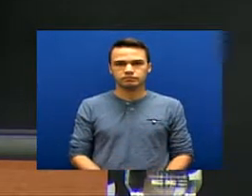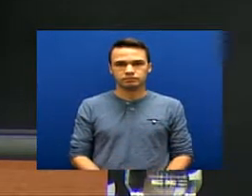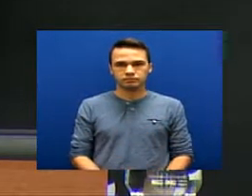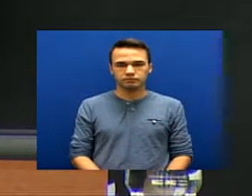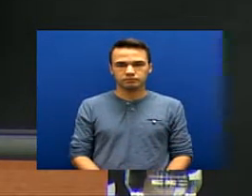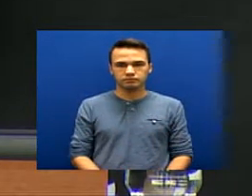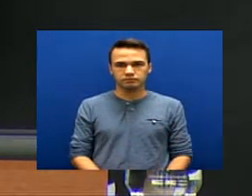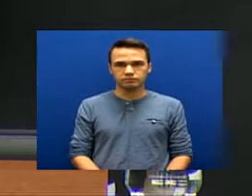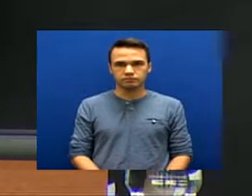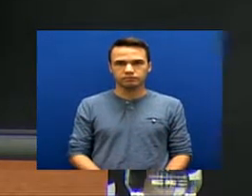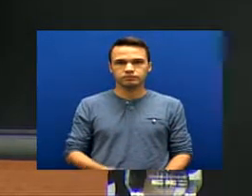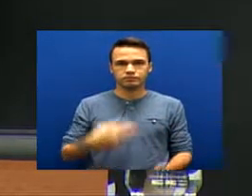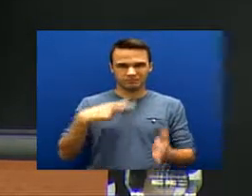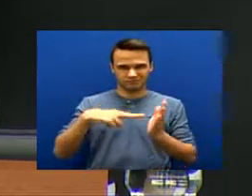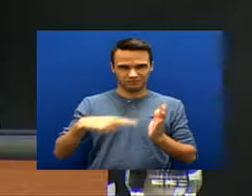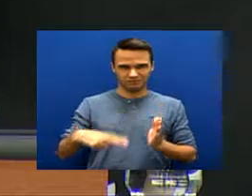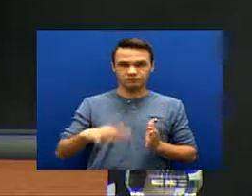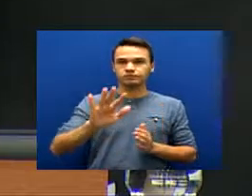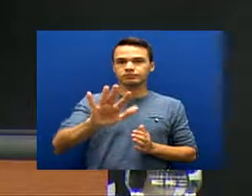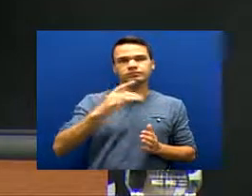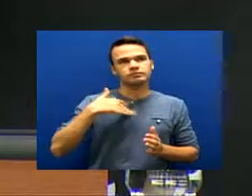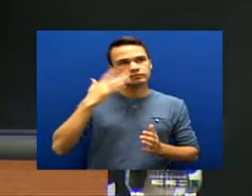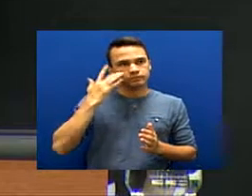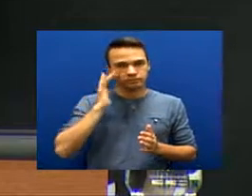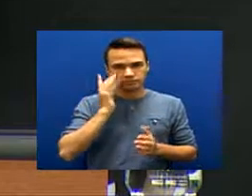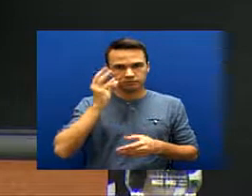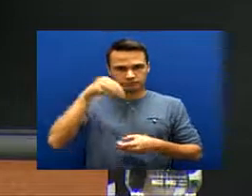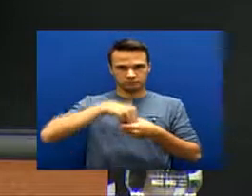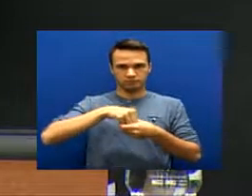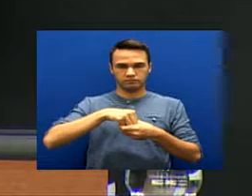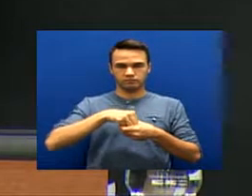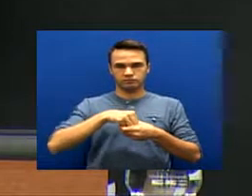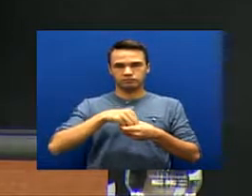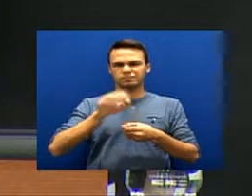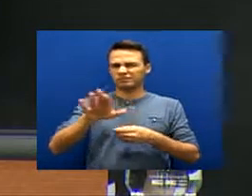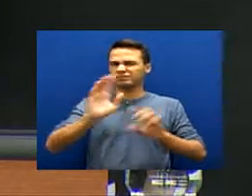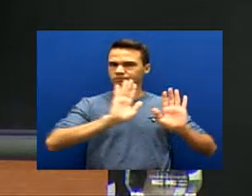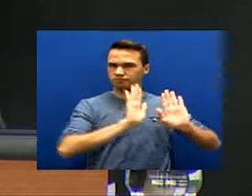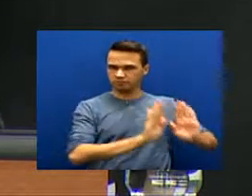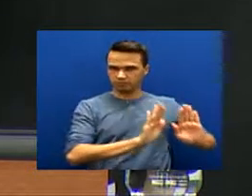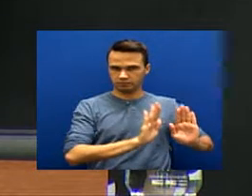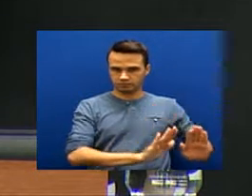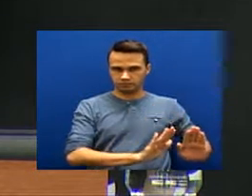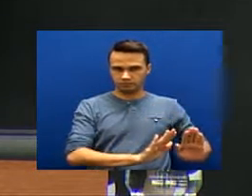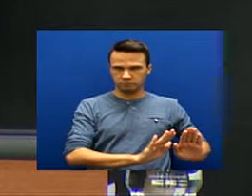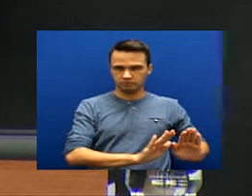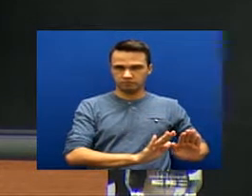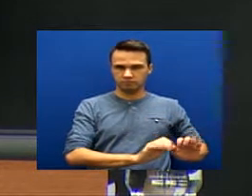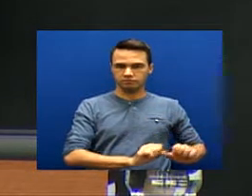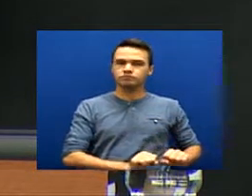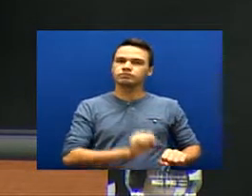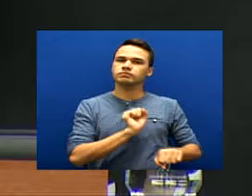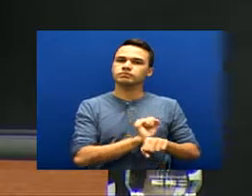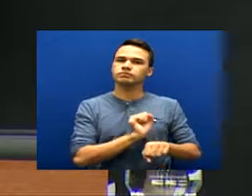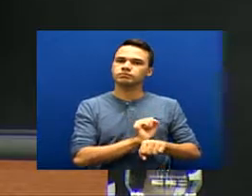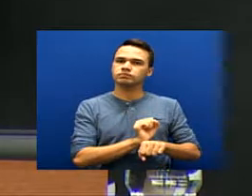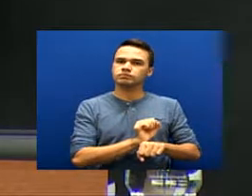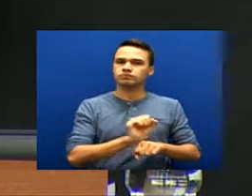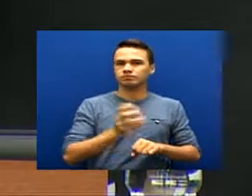da minha mãe, homenageando minha mãe, e foi um momento assim, de muita emoção, muita satisfação, ali no Jardim